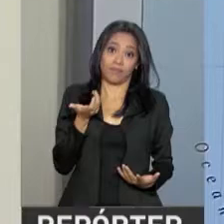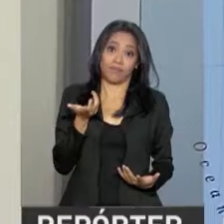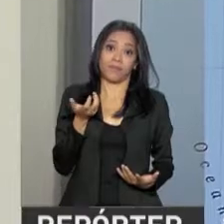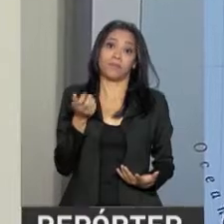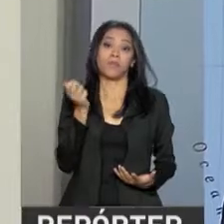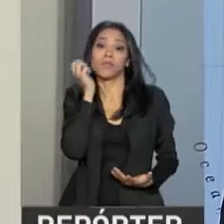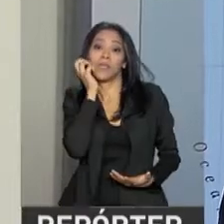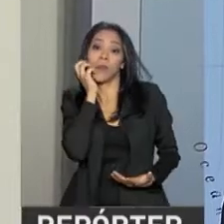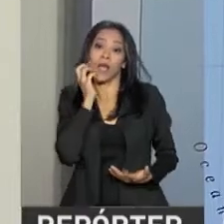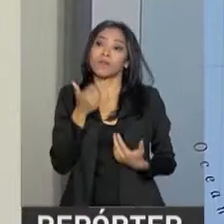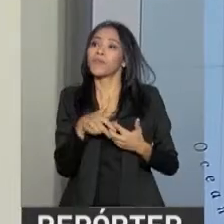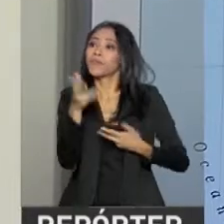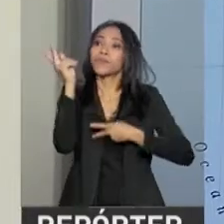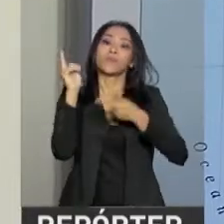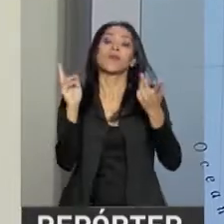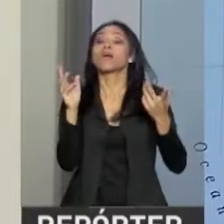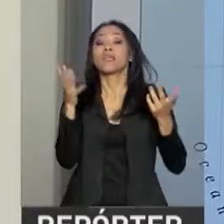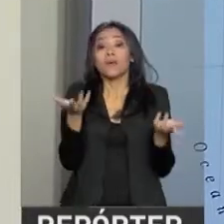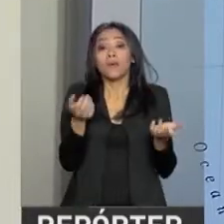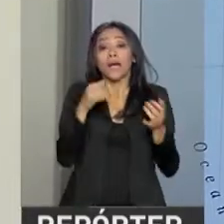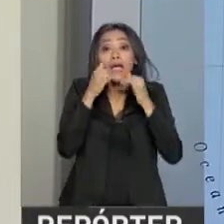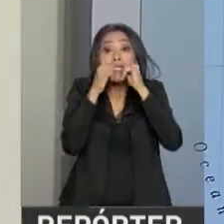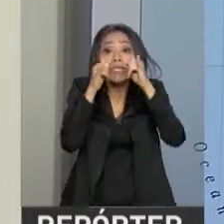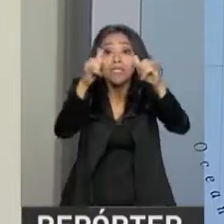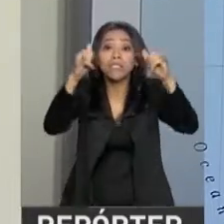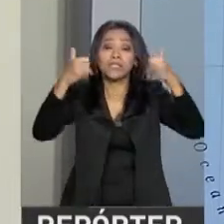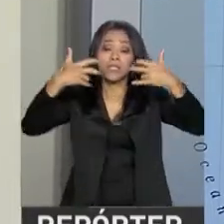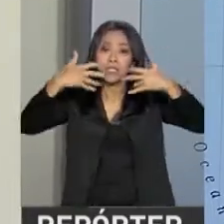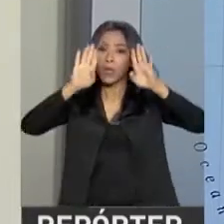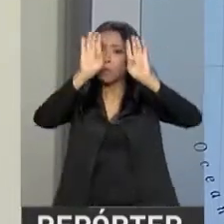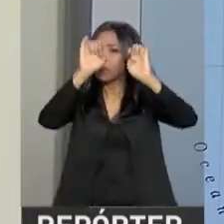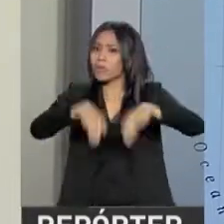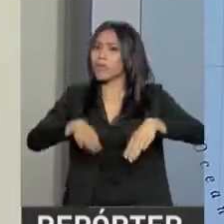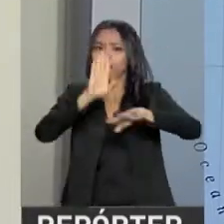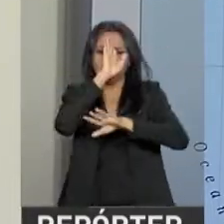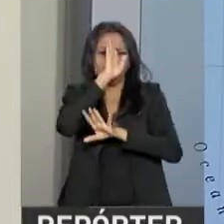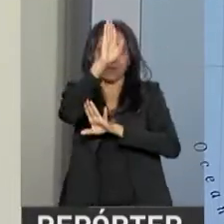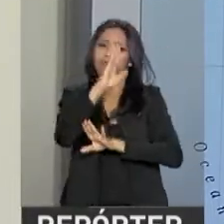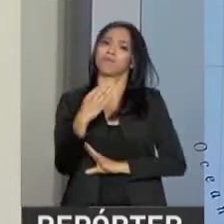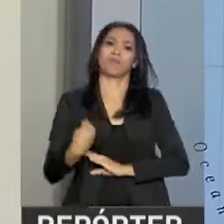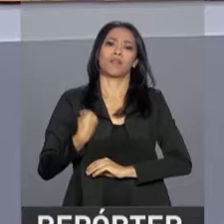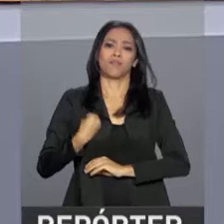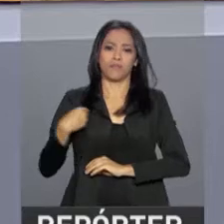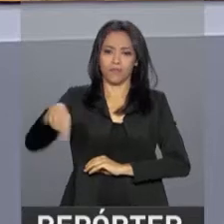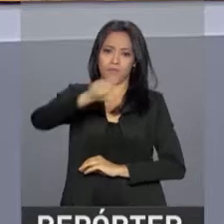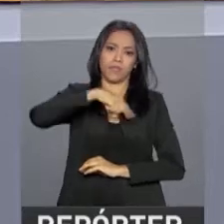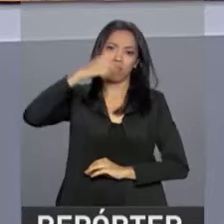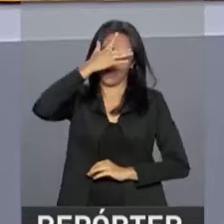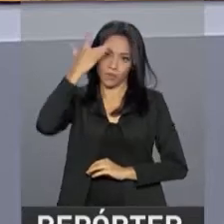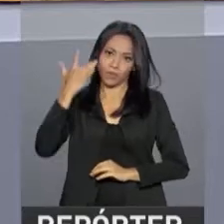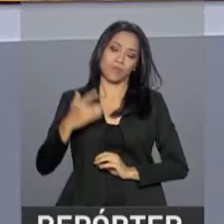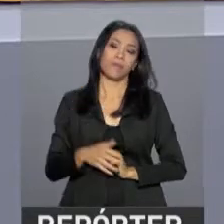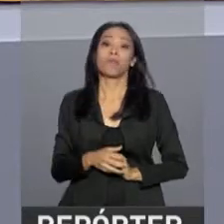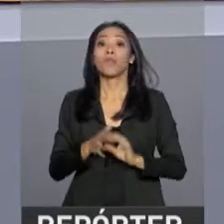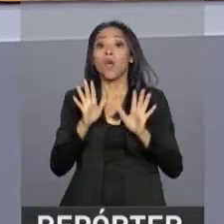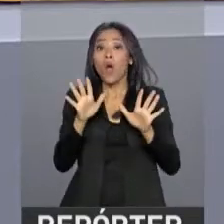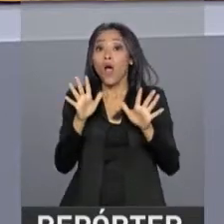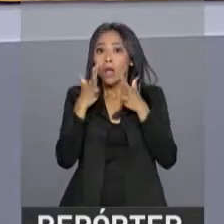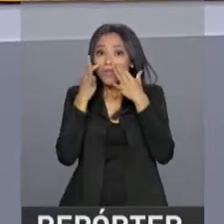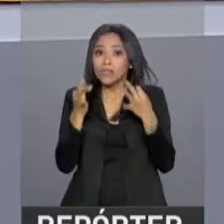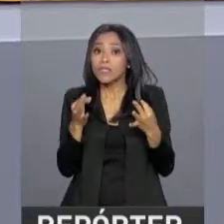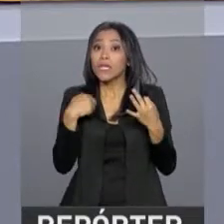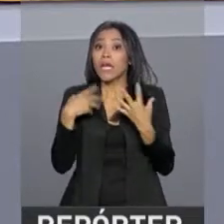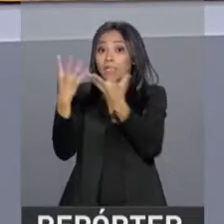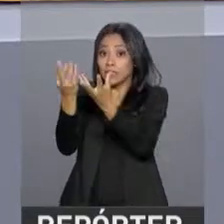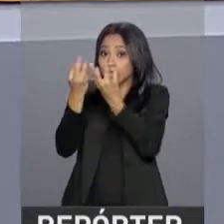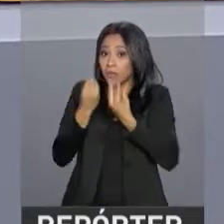móvel. Ou seja, a energia é um bem fundamental para a vida das pessoas. E olha só, a gente recebeu um vídeo